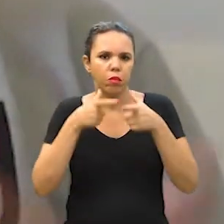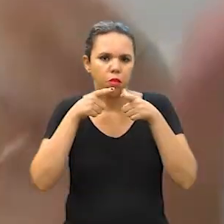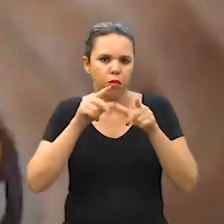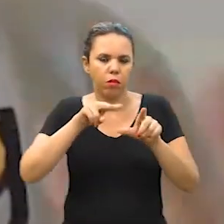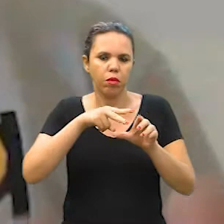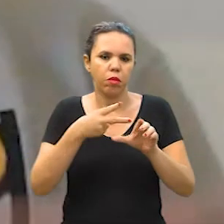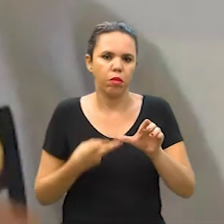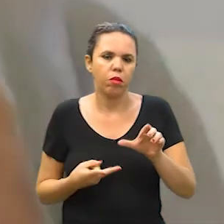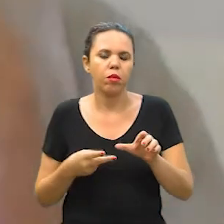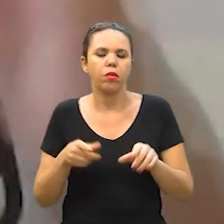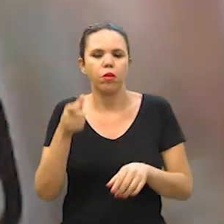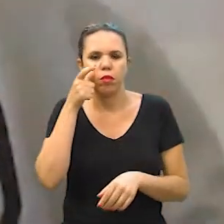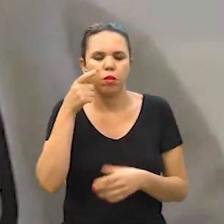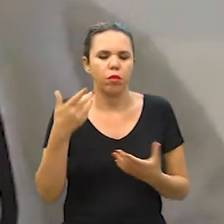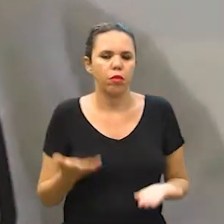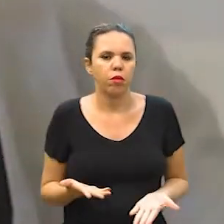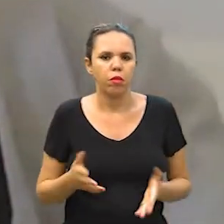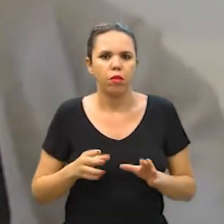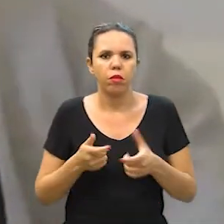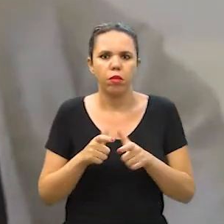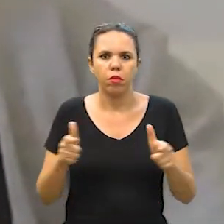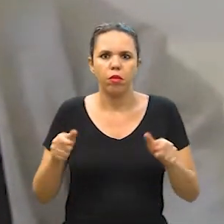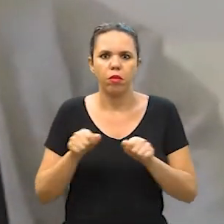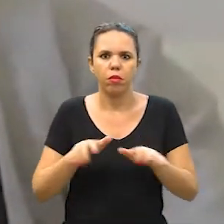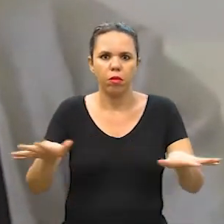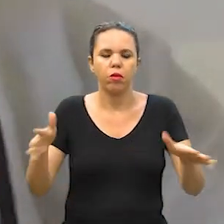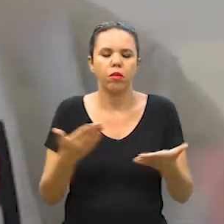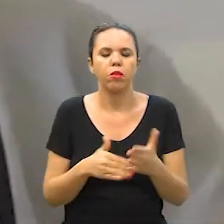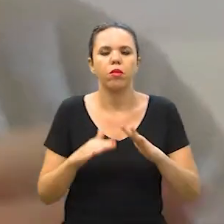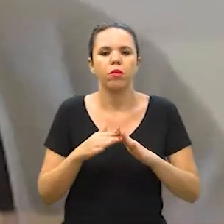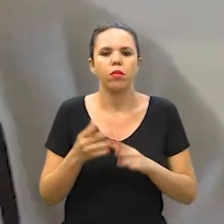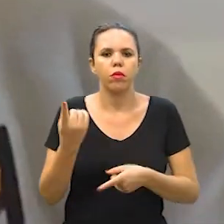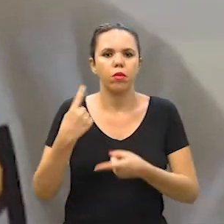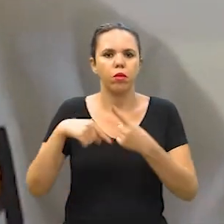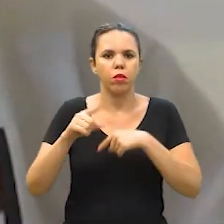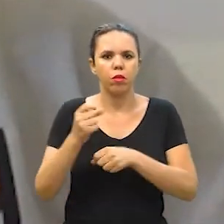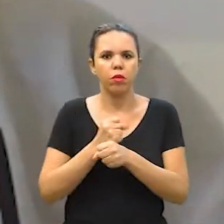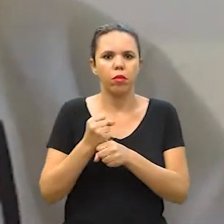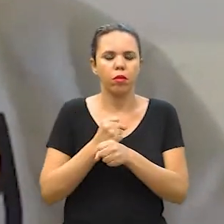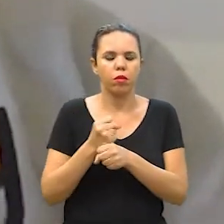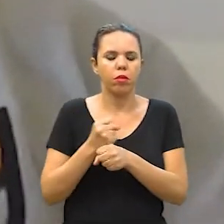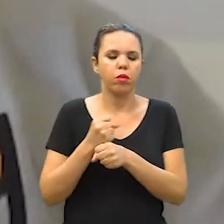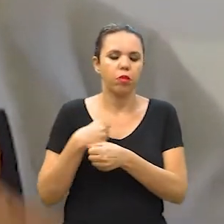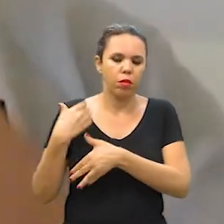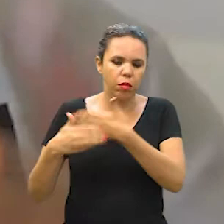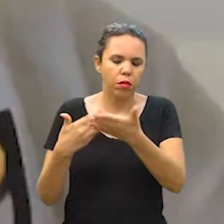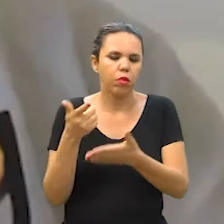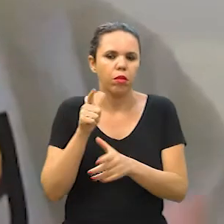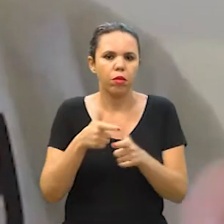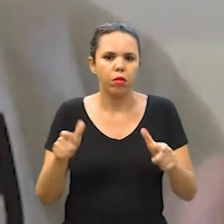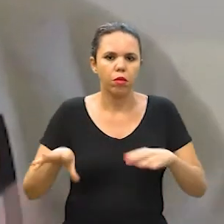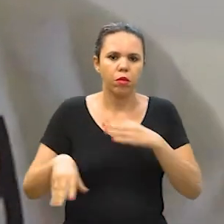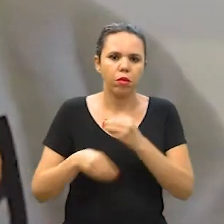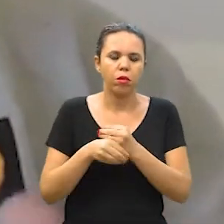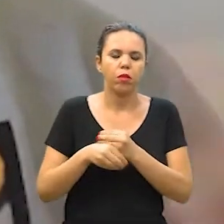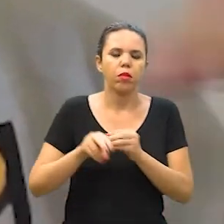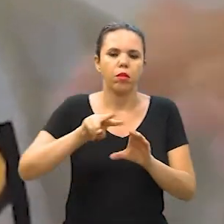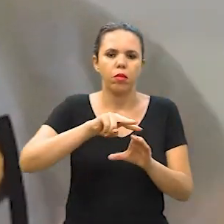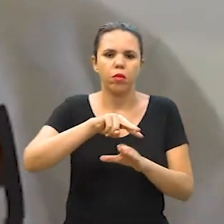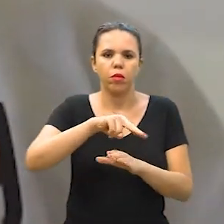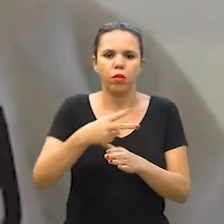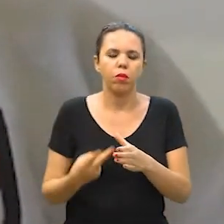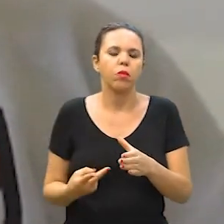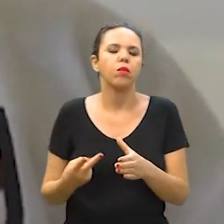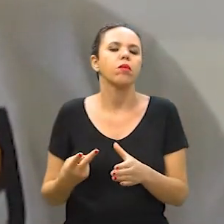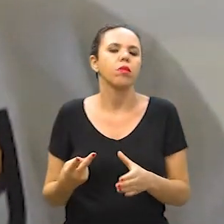bilinguismo, e a gente viu o disparar de várias escolas na última década, introduzindo o